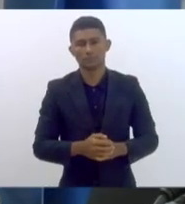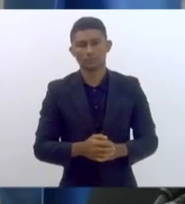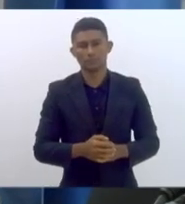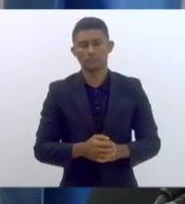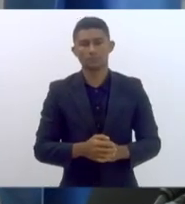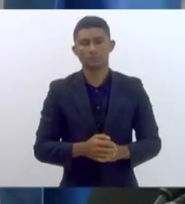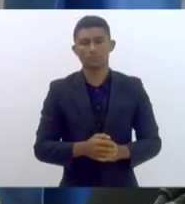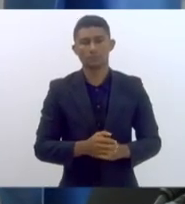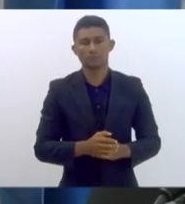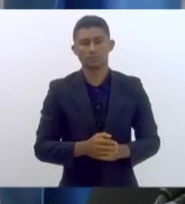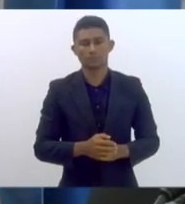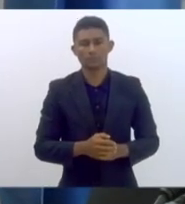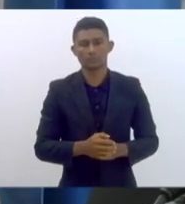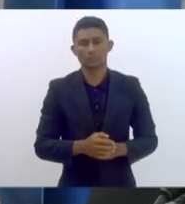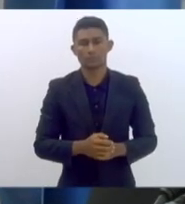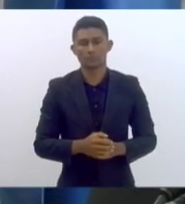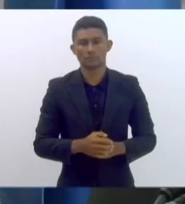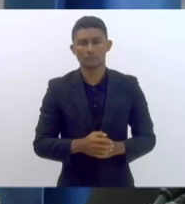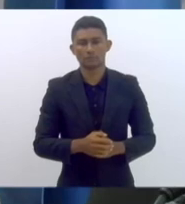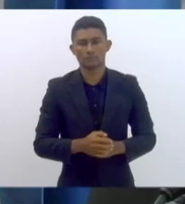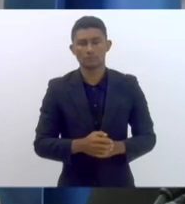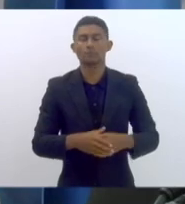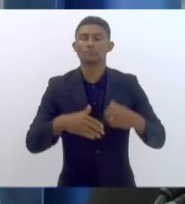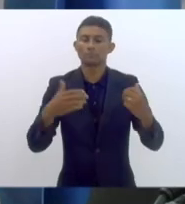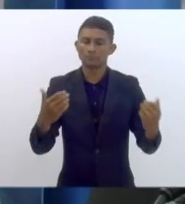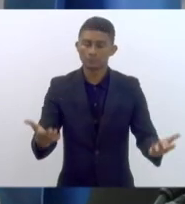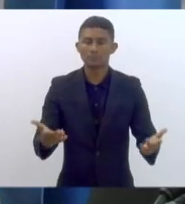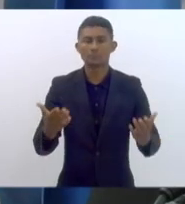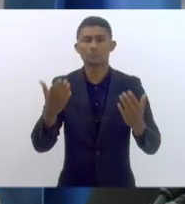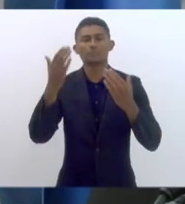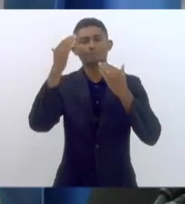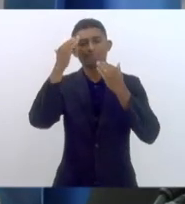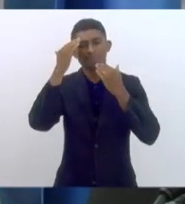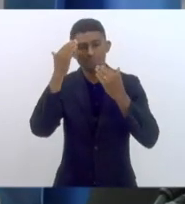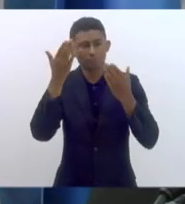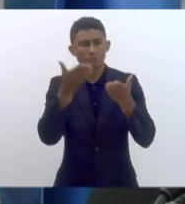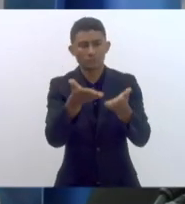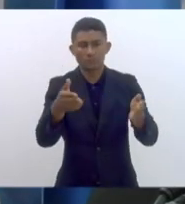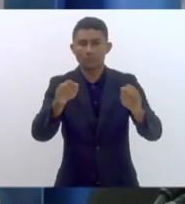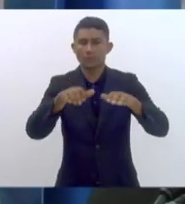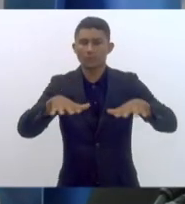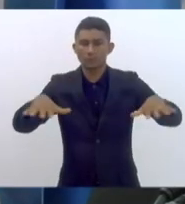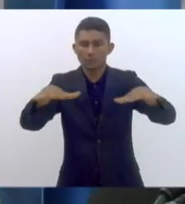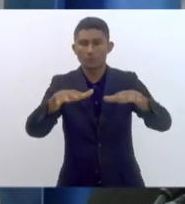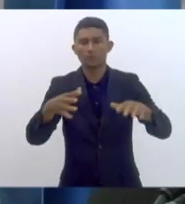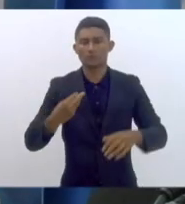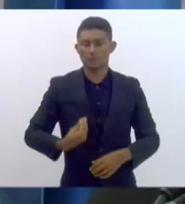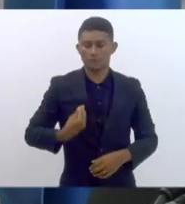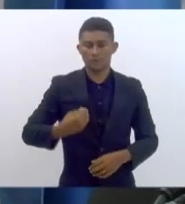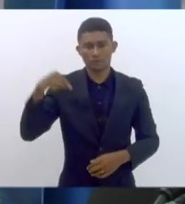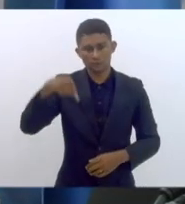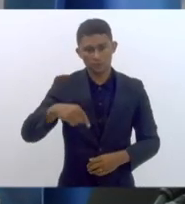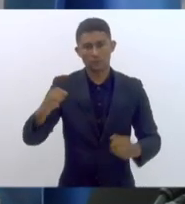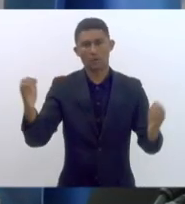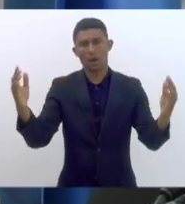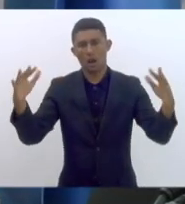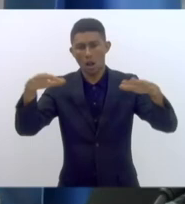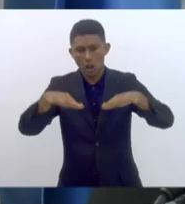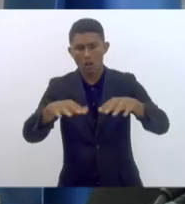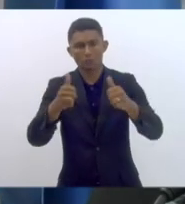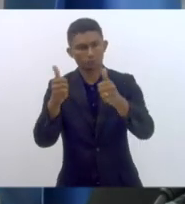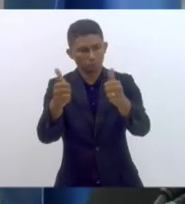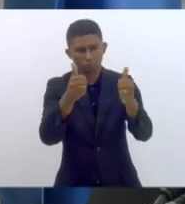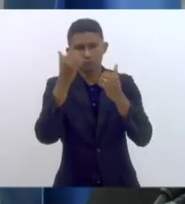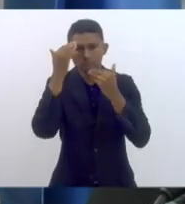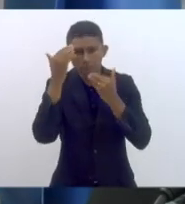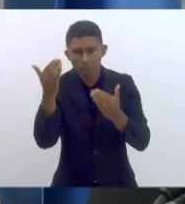dito isso, eu vou agradecer a presença de todas e todos. Eu já